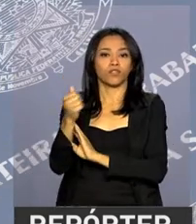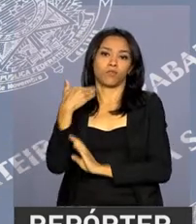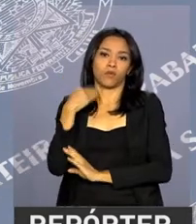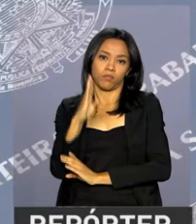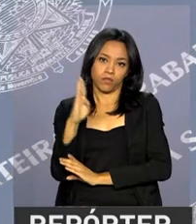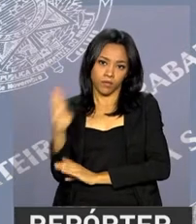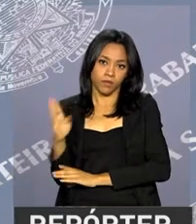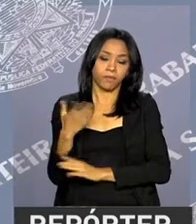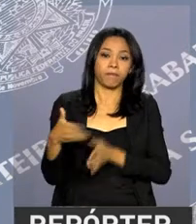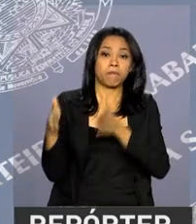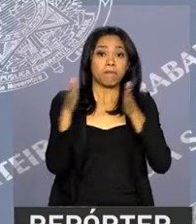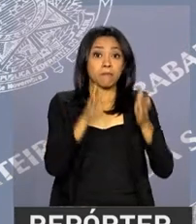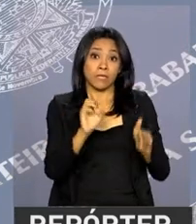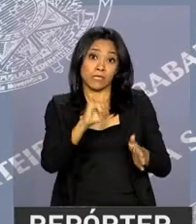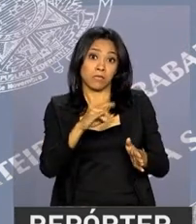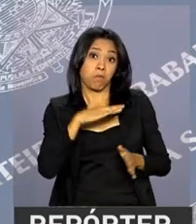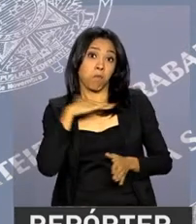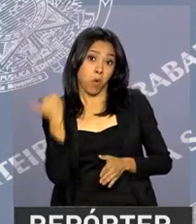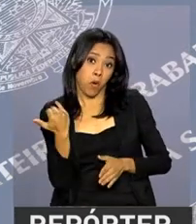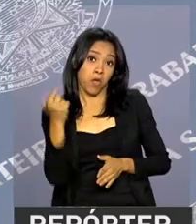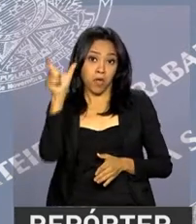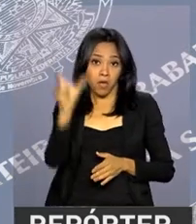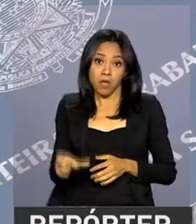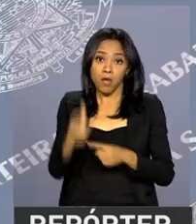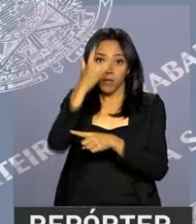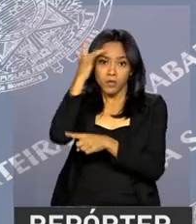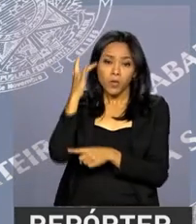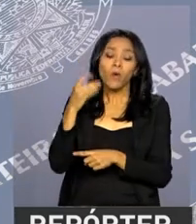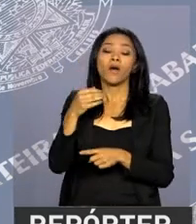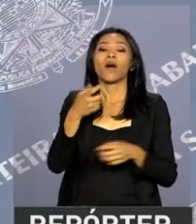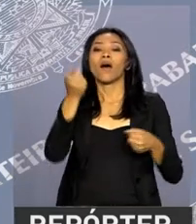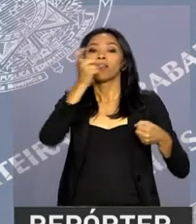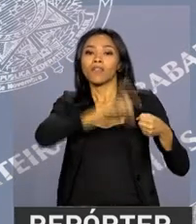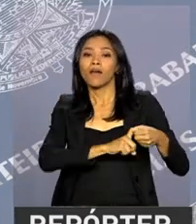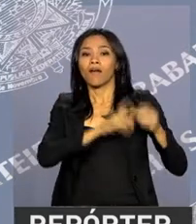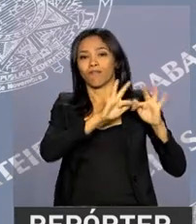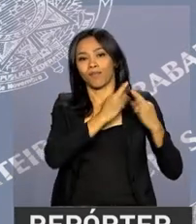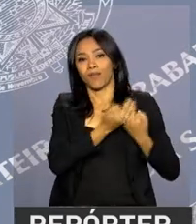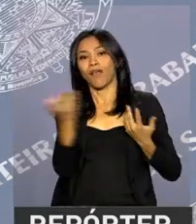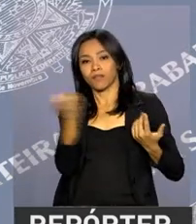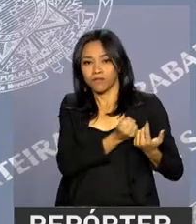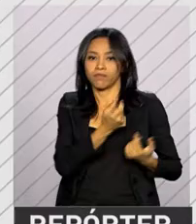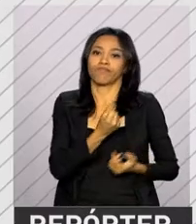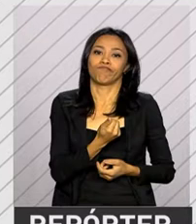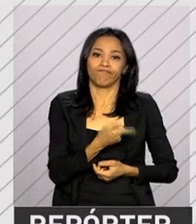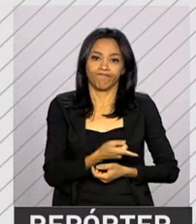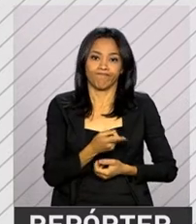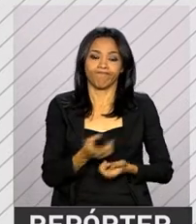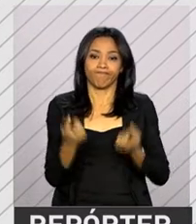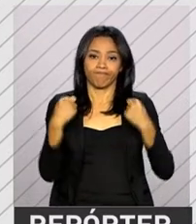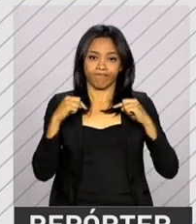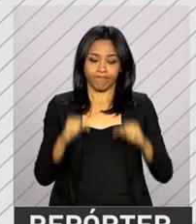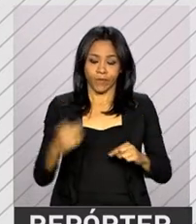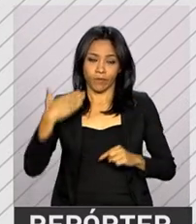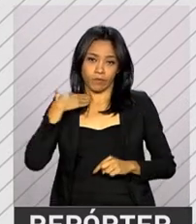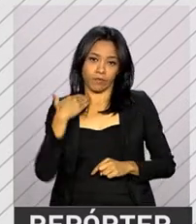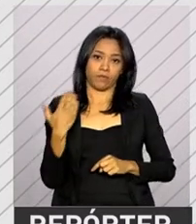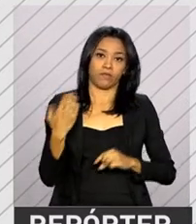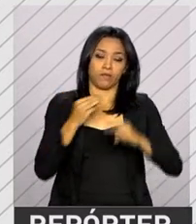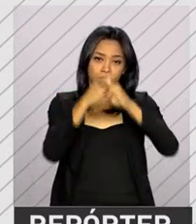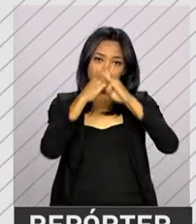no caso de morte do titular os dependentes vão receber os valores a caixa econômica federal